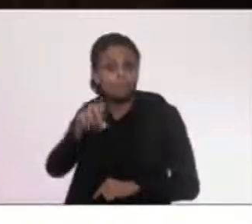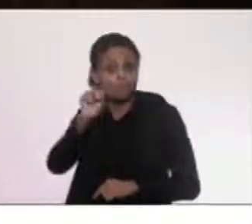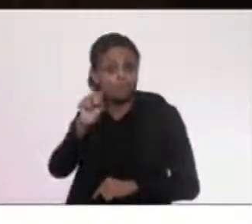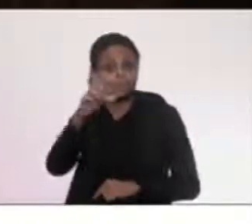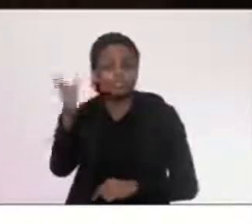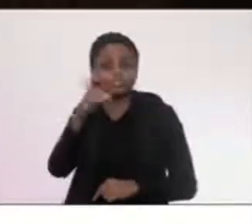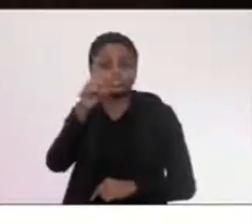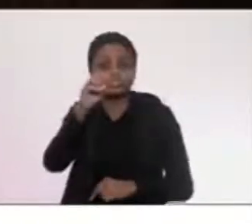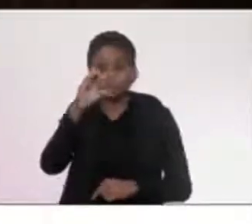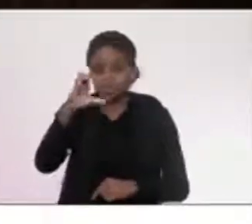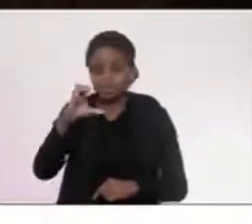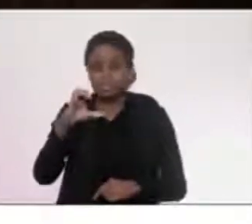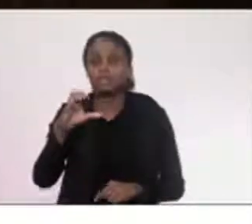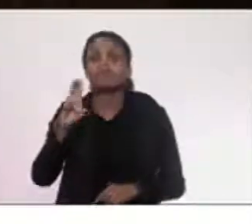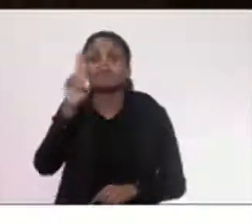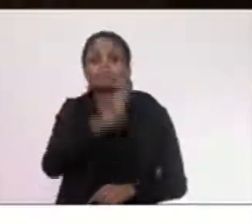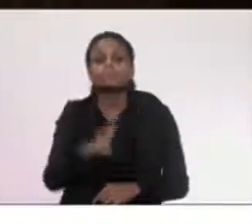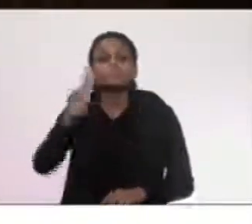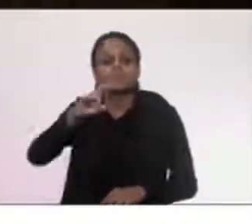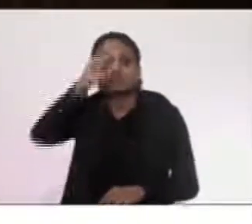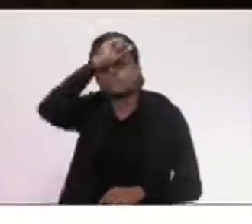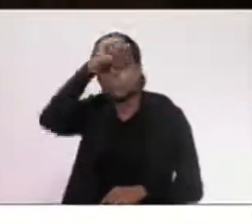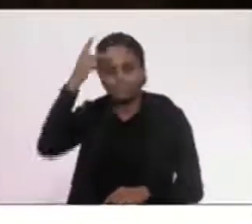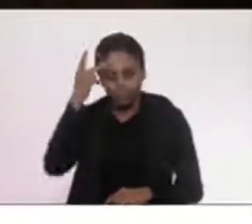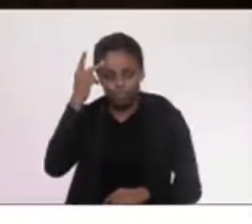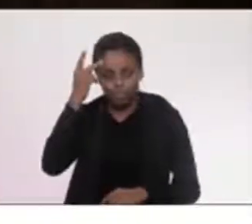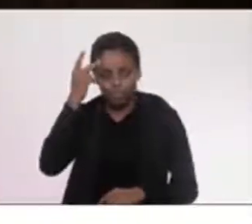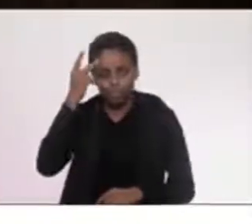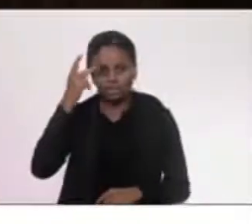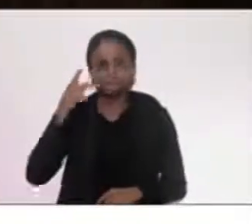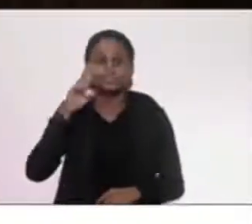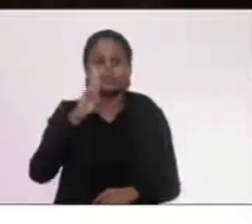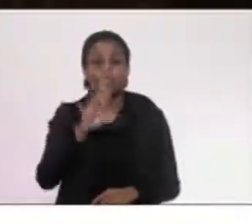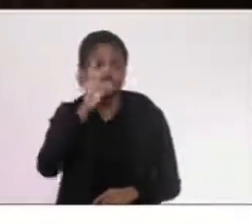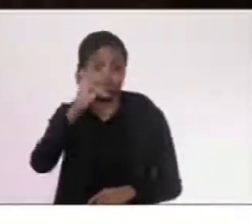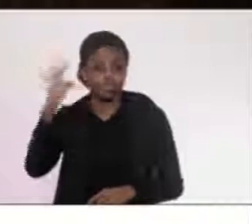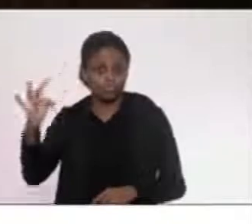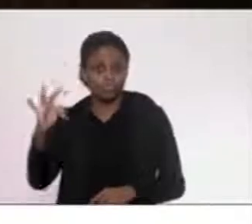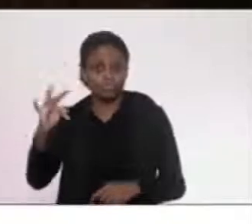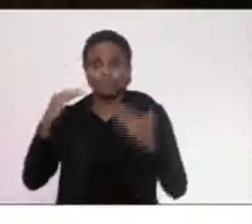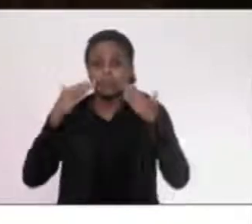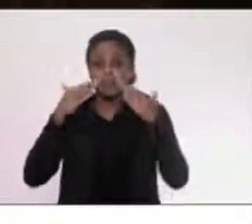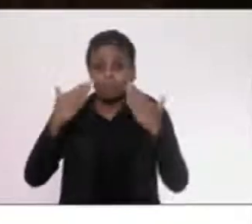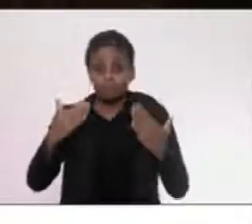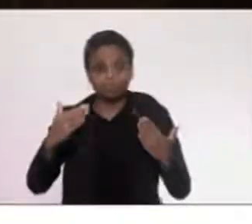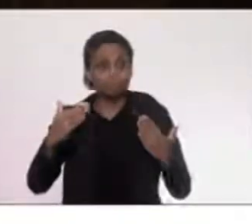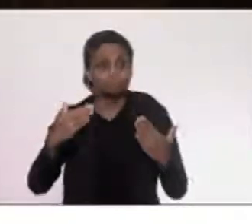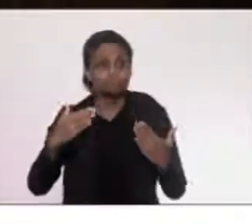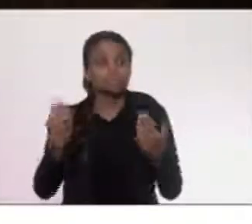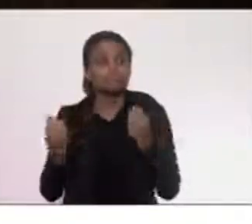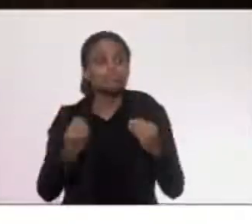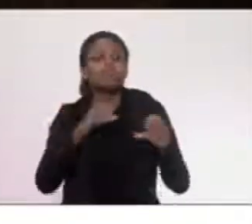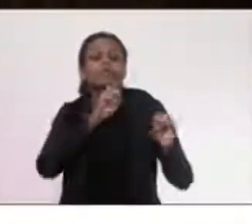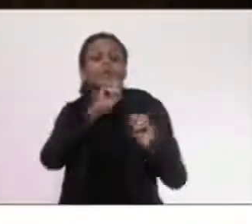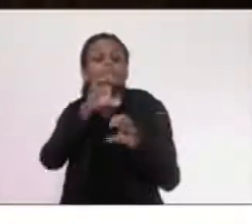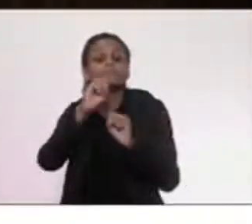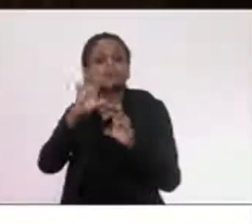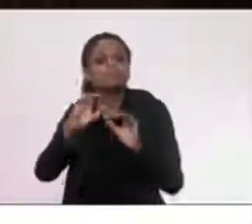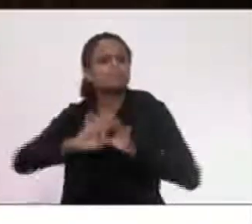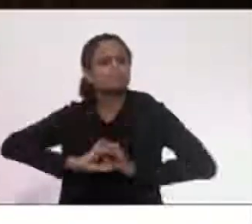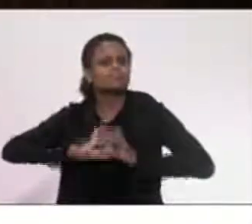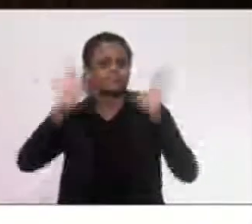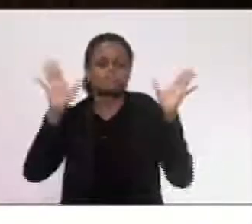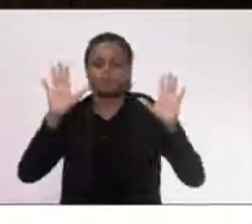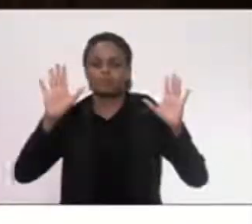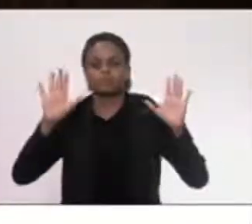Universidade Pública, daqui, Universidade Federal Fluminense, mostra o quanto que a educação ela é